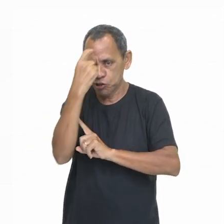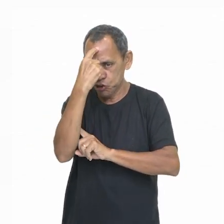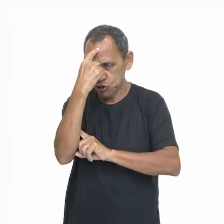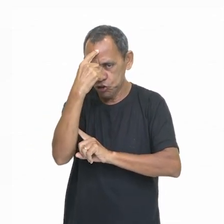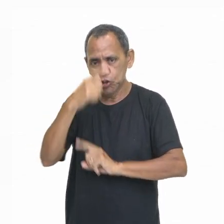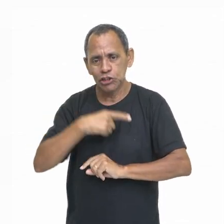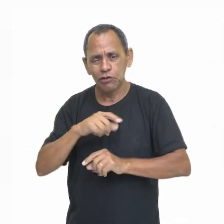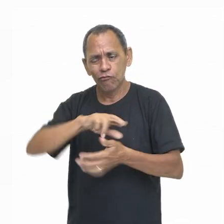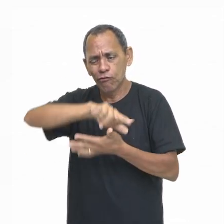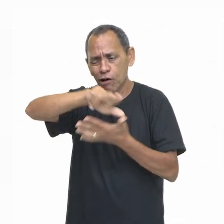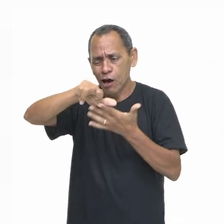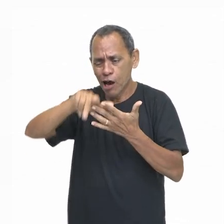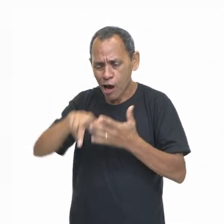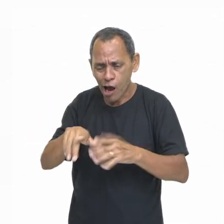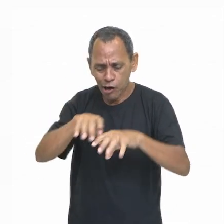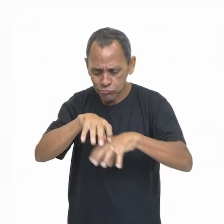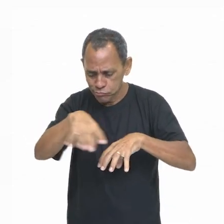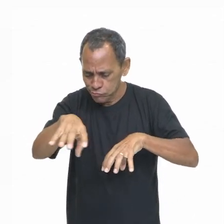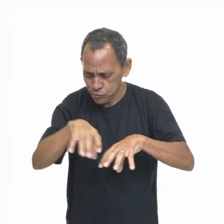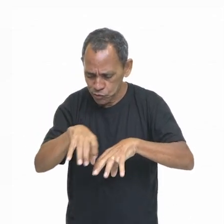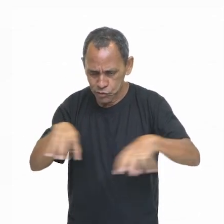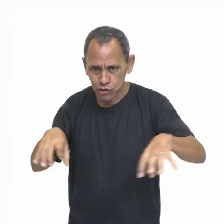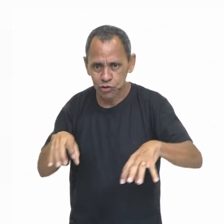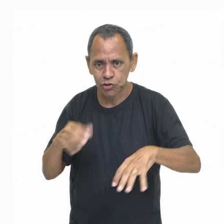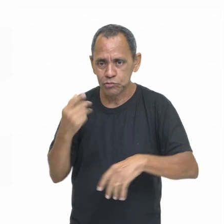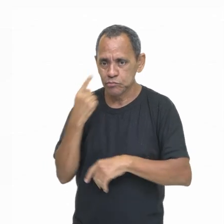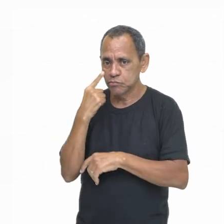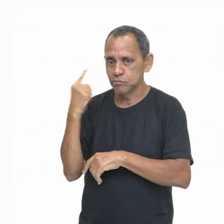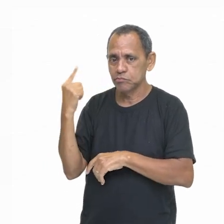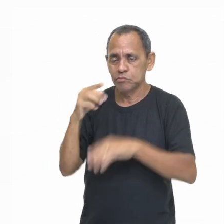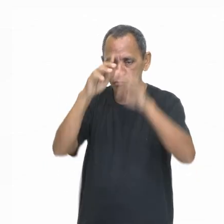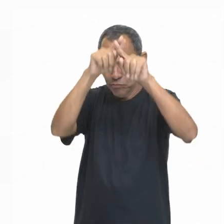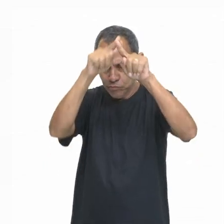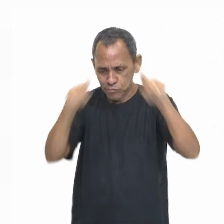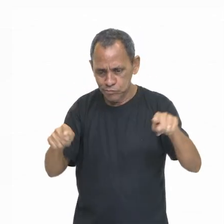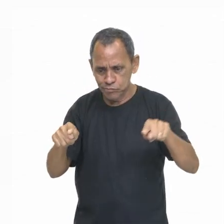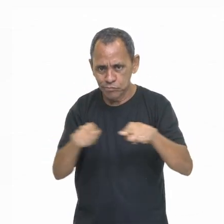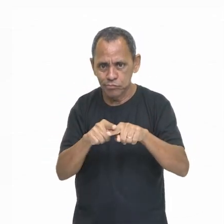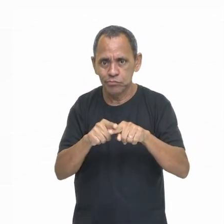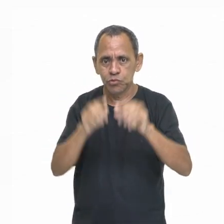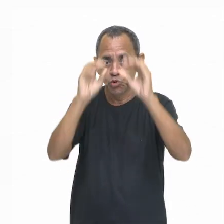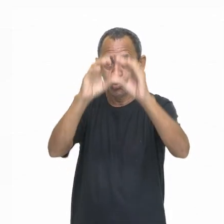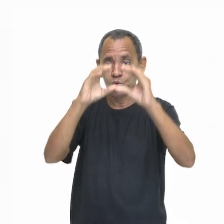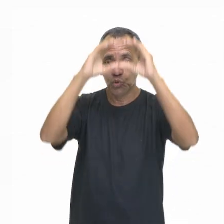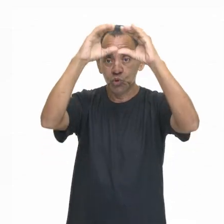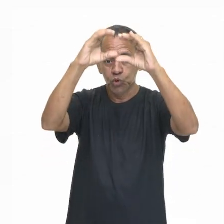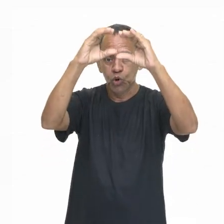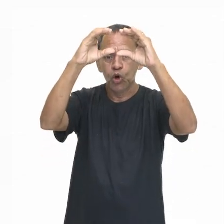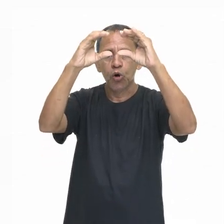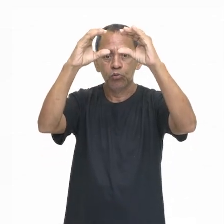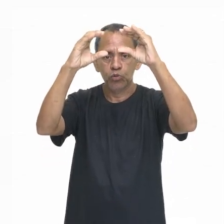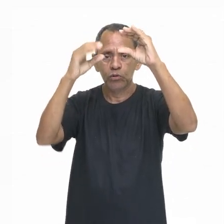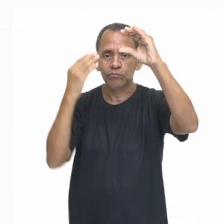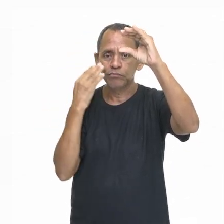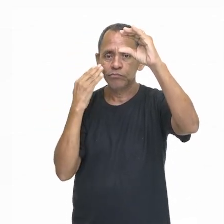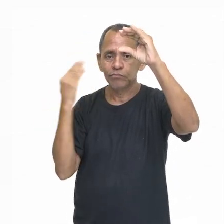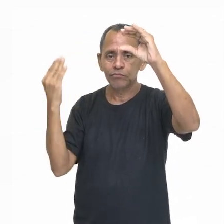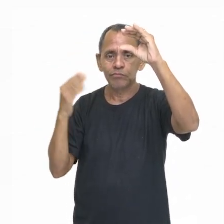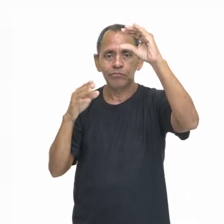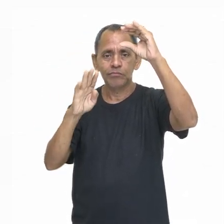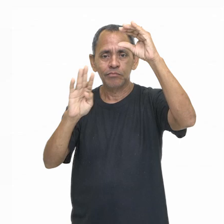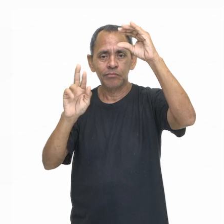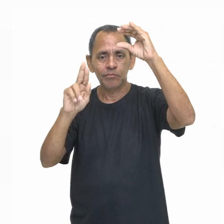Divisões, né? Você vai ter no topo, né, os brahmanes, que são os religiosos. Então você